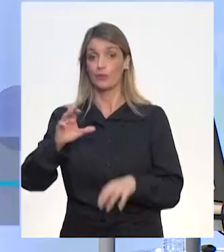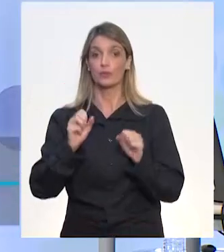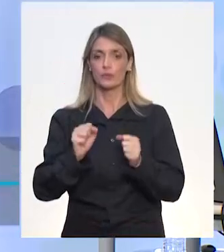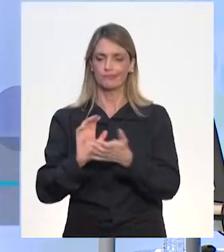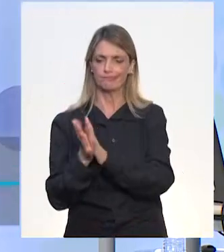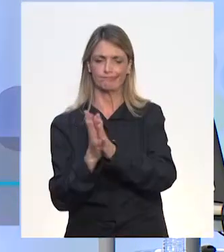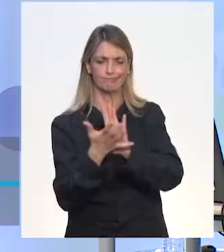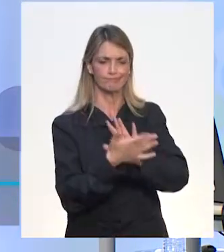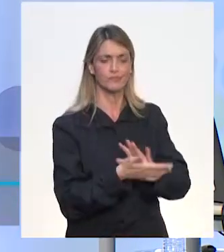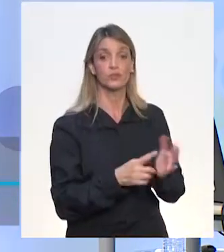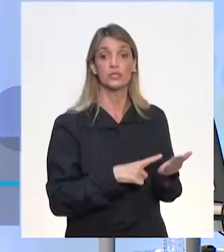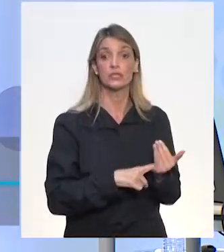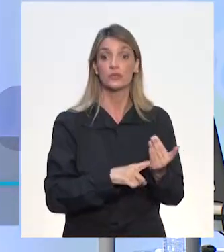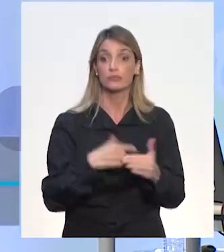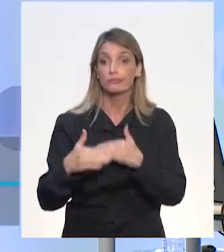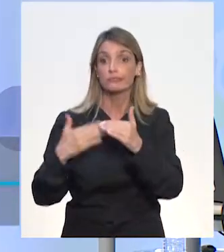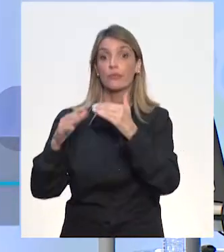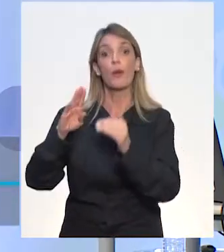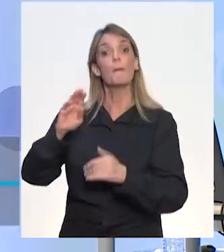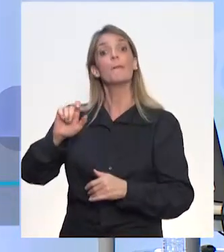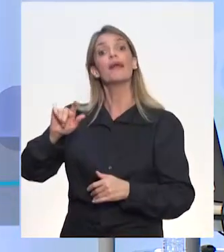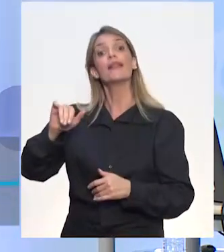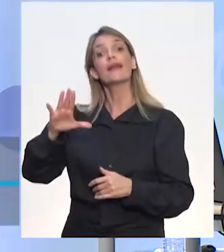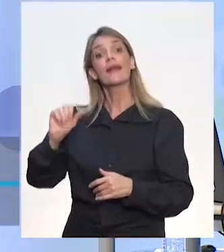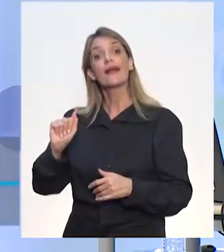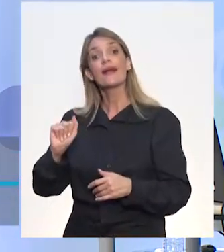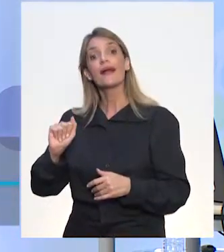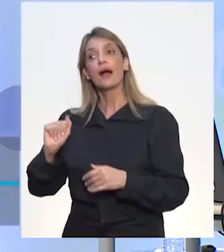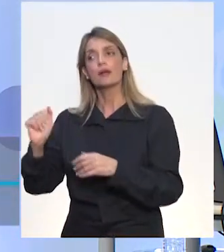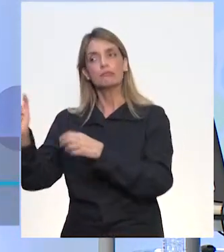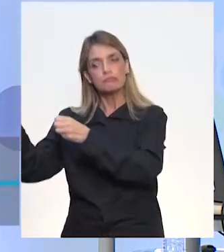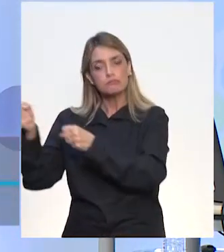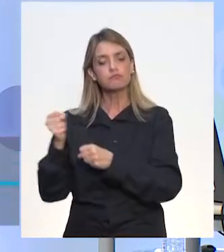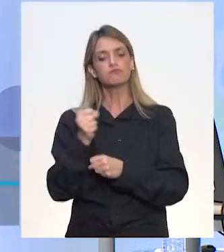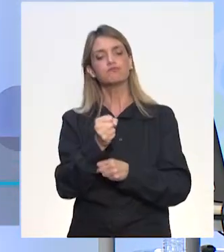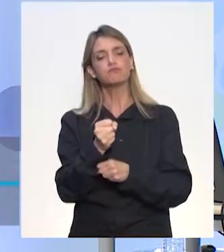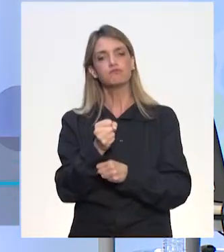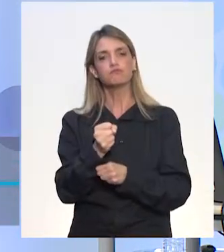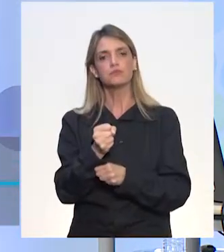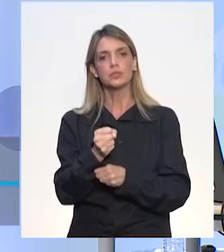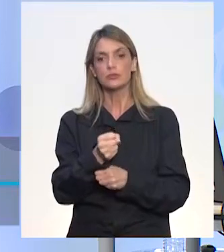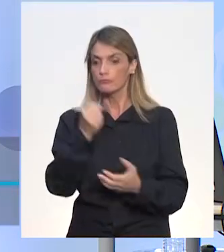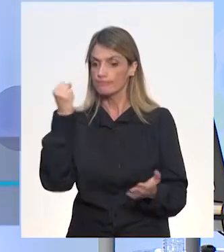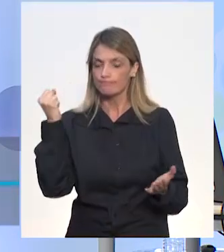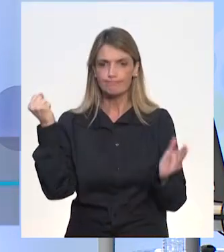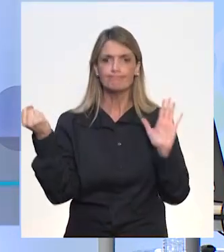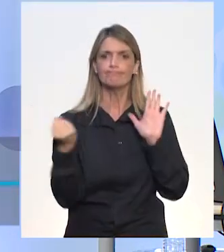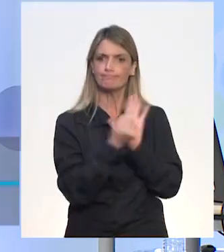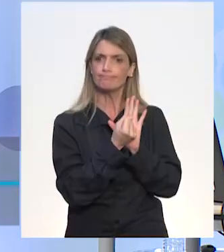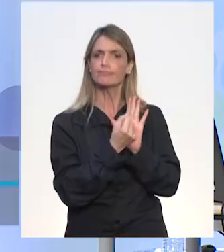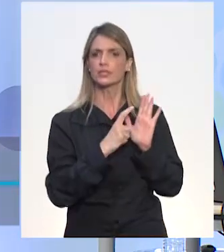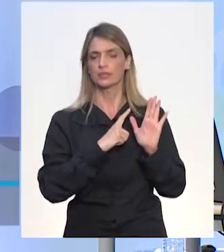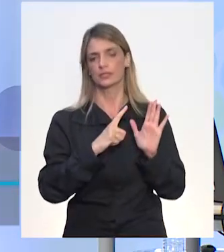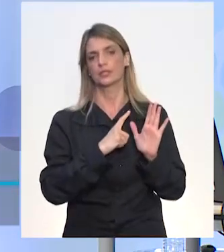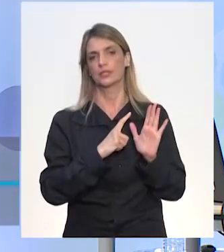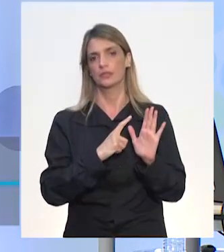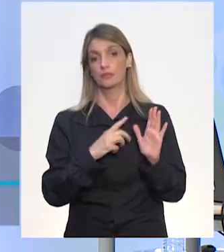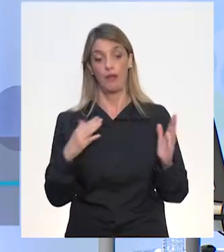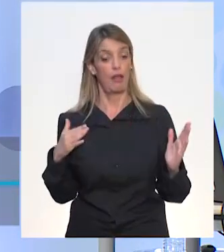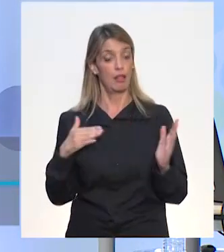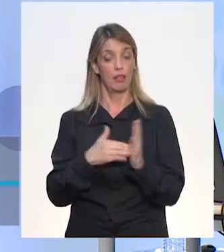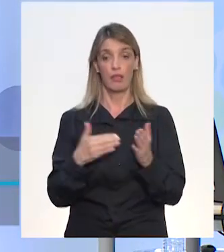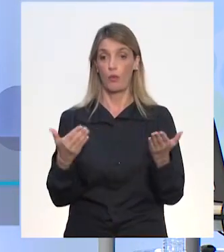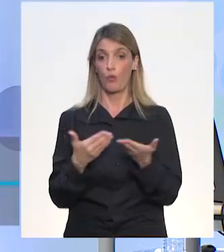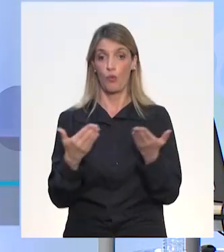tradição tecnológica bélica trazida nesses conflitos foi tão marcante, foi tão intensa, que até hoje ninguém